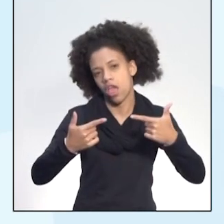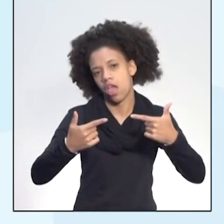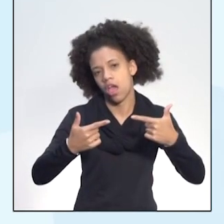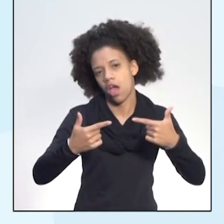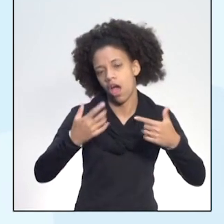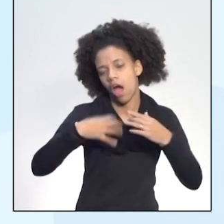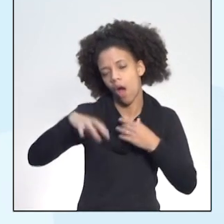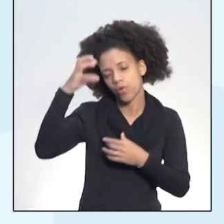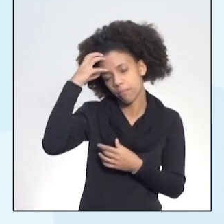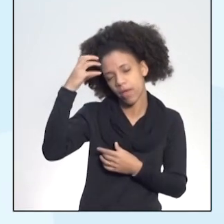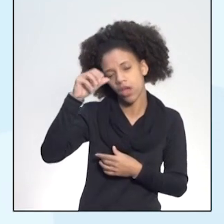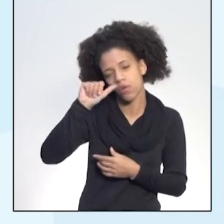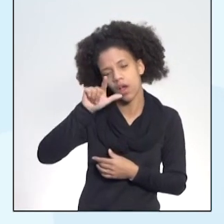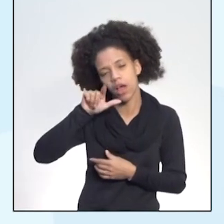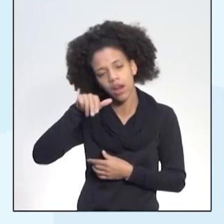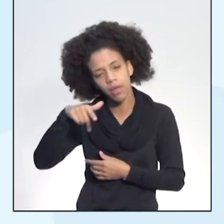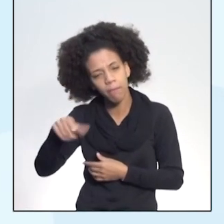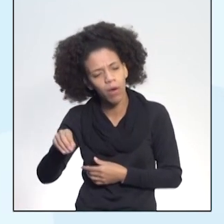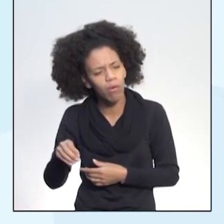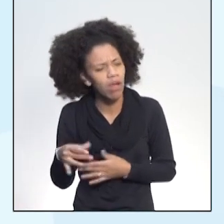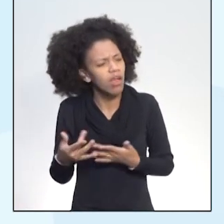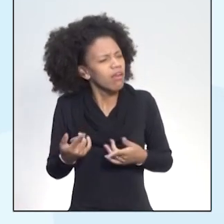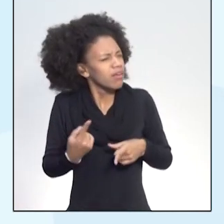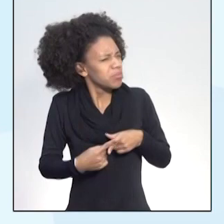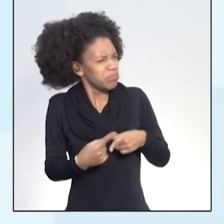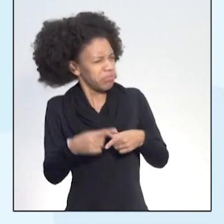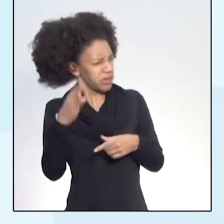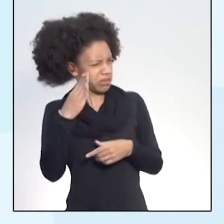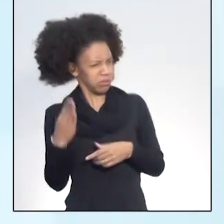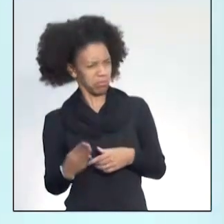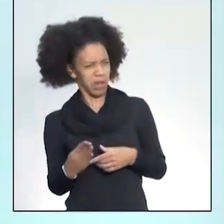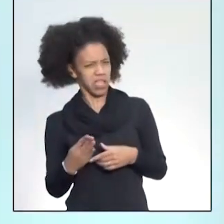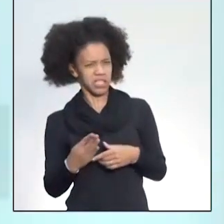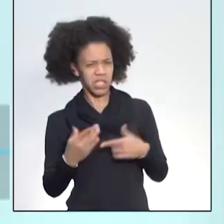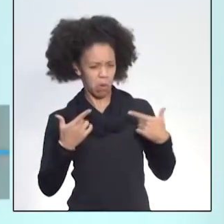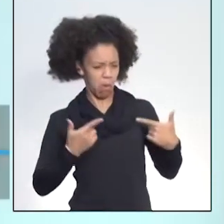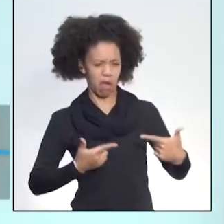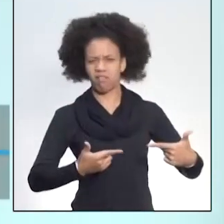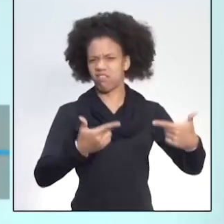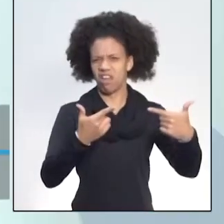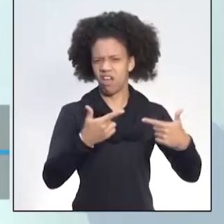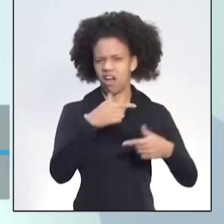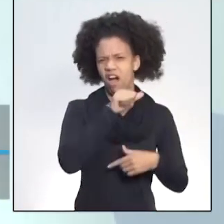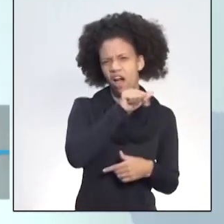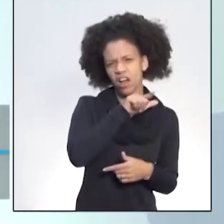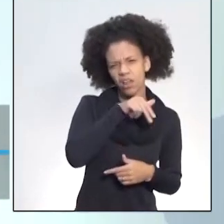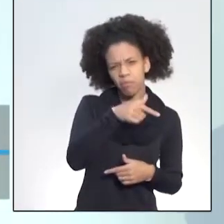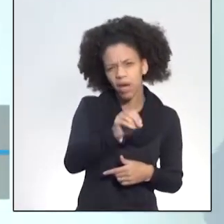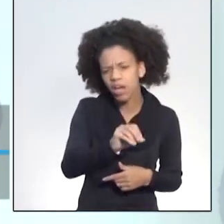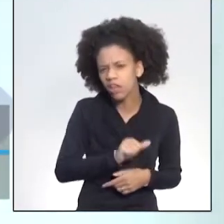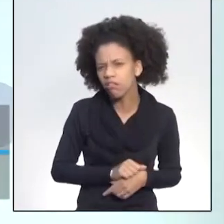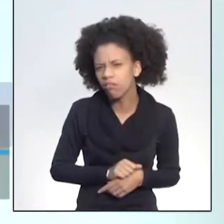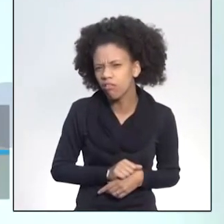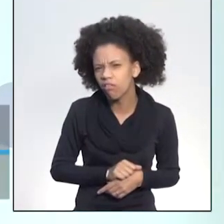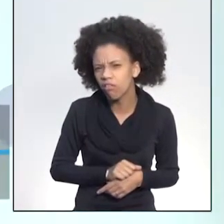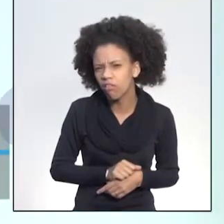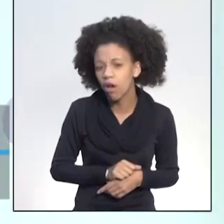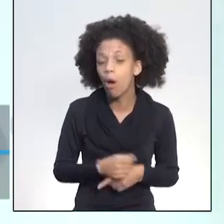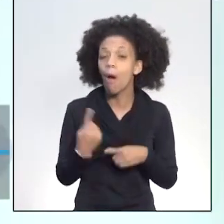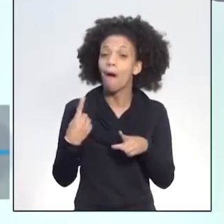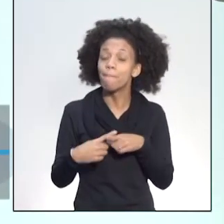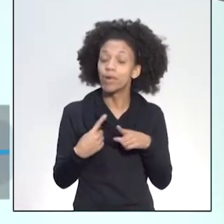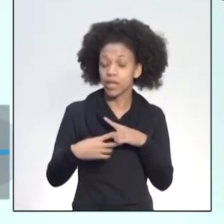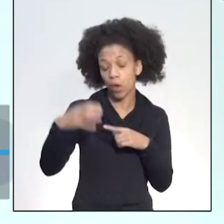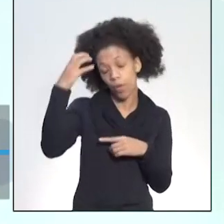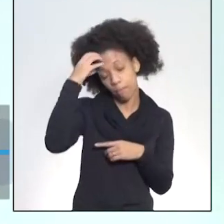Império Alemão. E por que o Brasil declarou guerra ao Império Alemão? Porque o